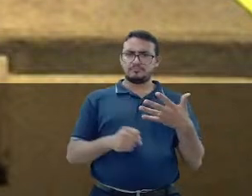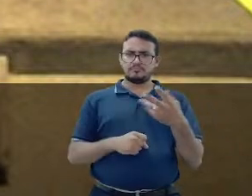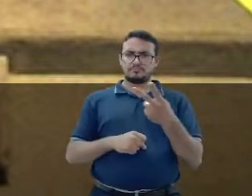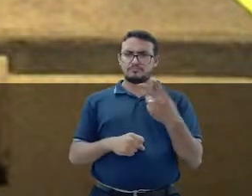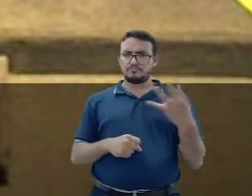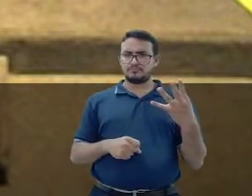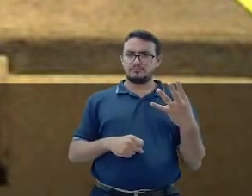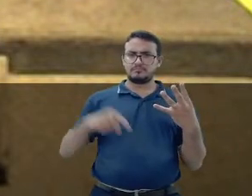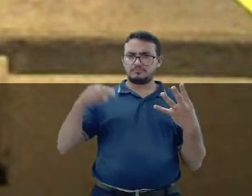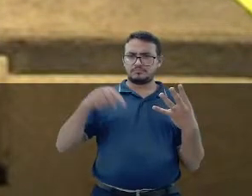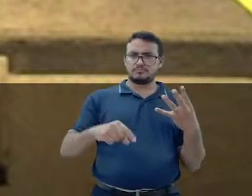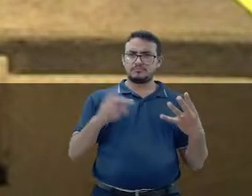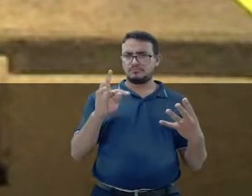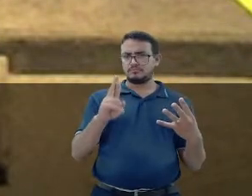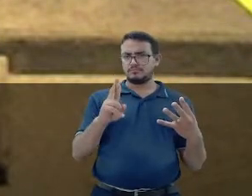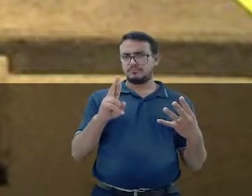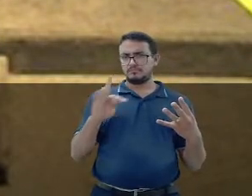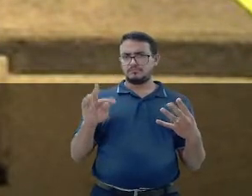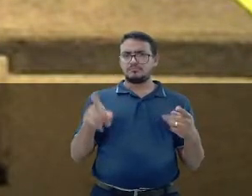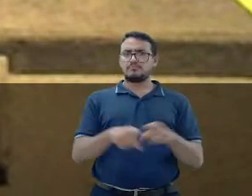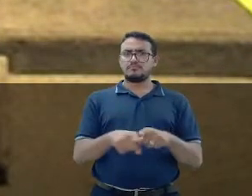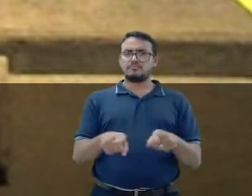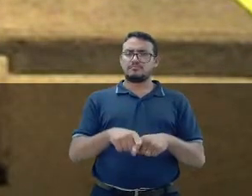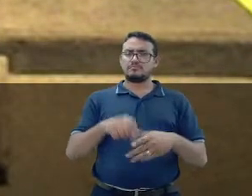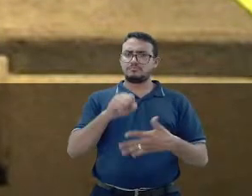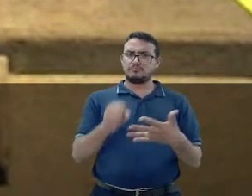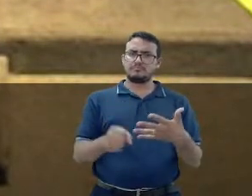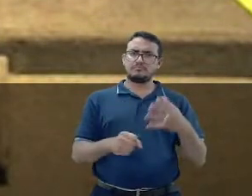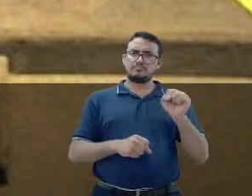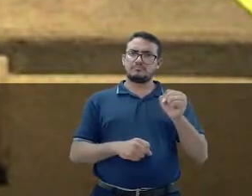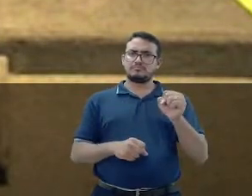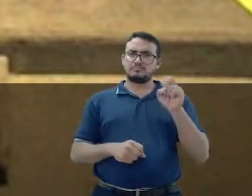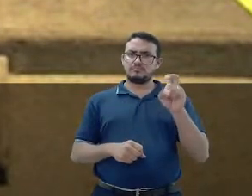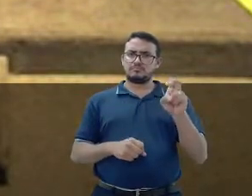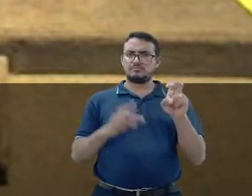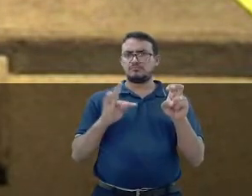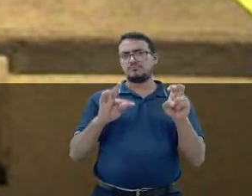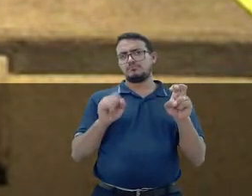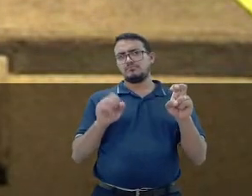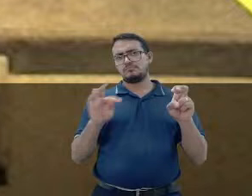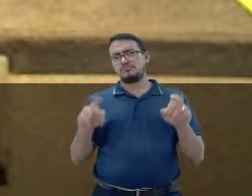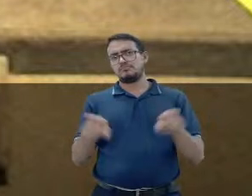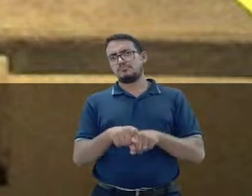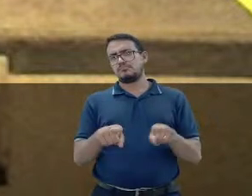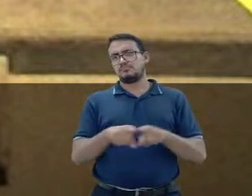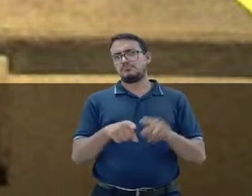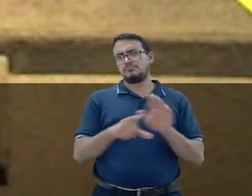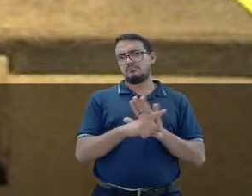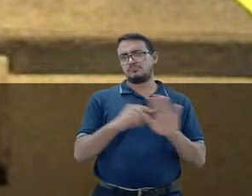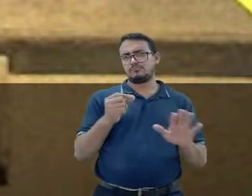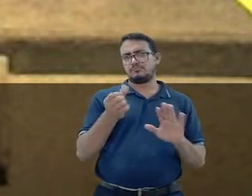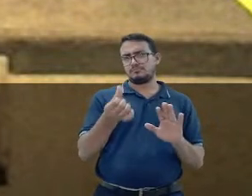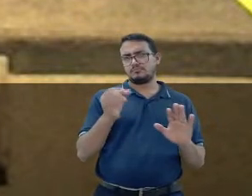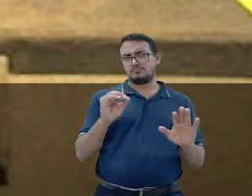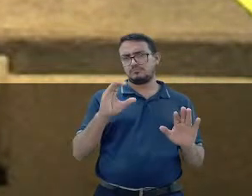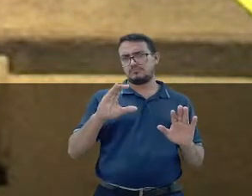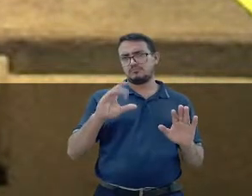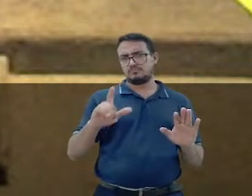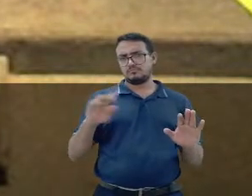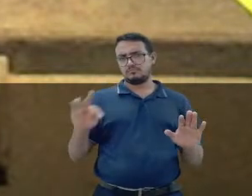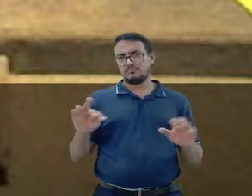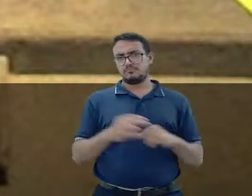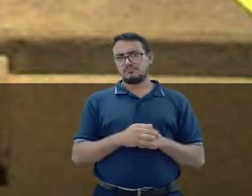tribunal, também com a súmula 85 do TST e com o artigo 60 da CLT. Todos esses que vão